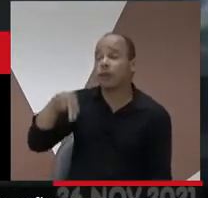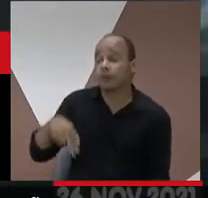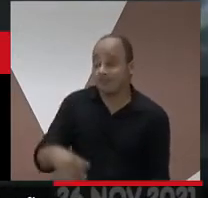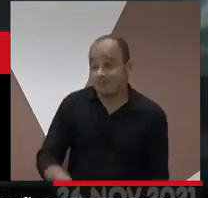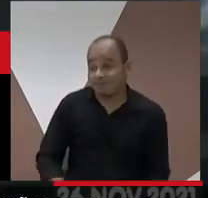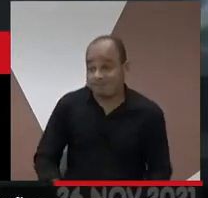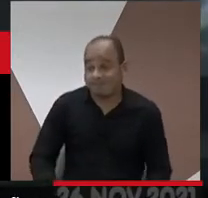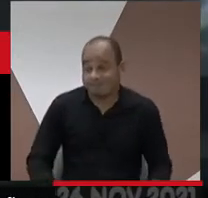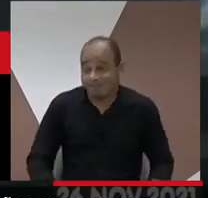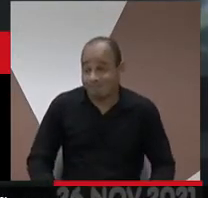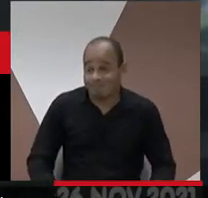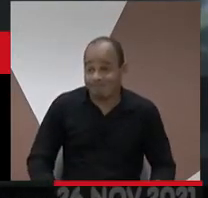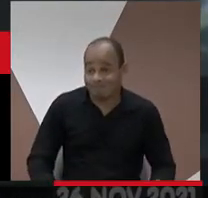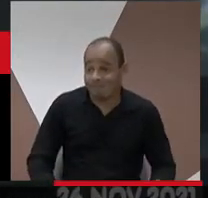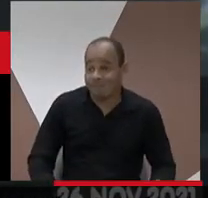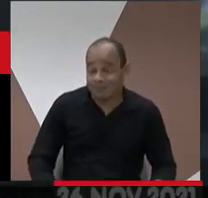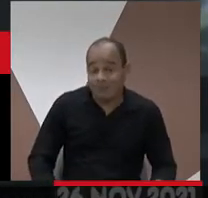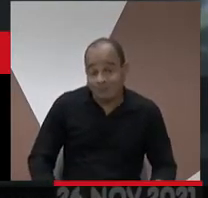Né,